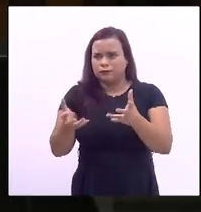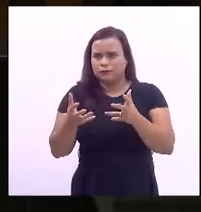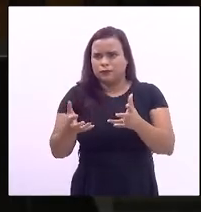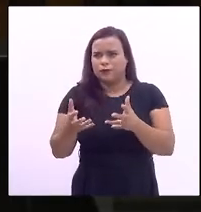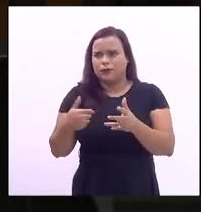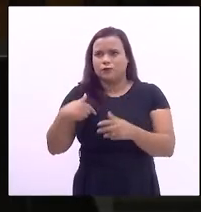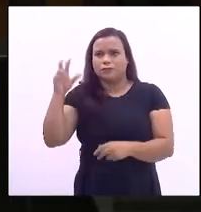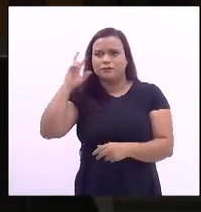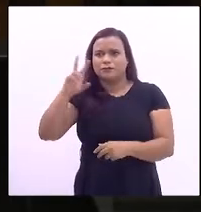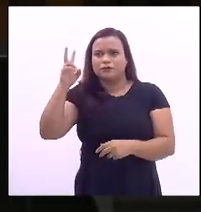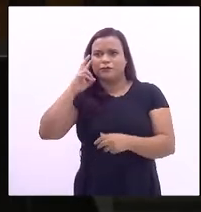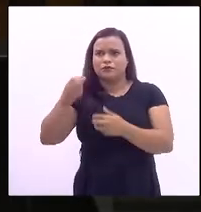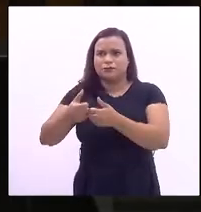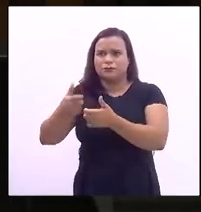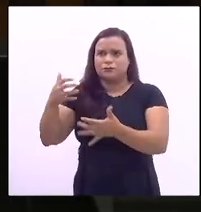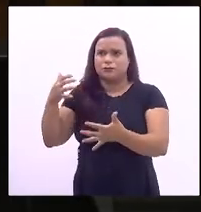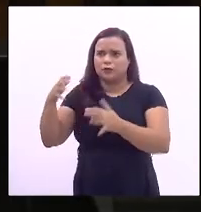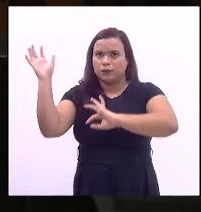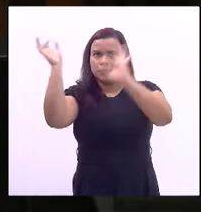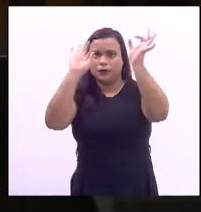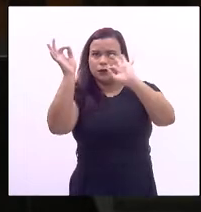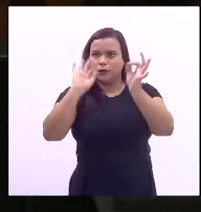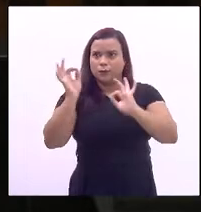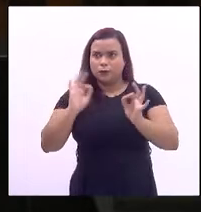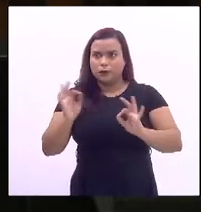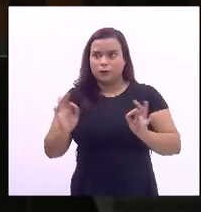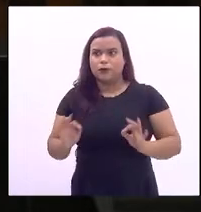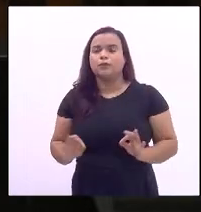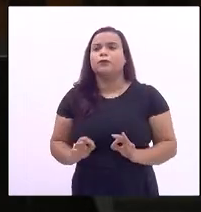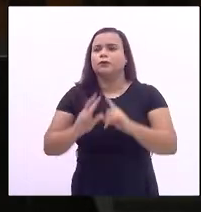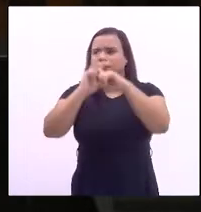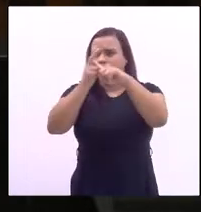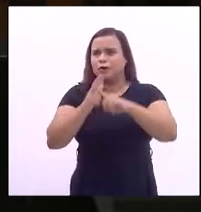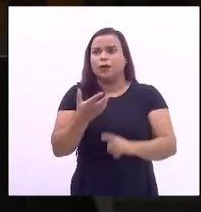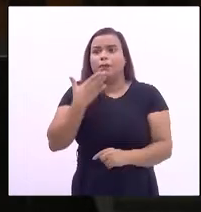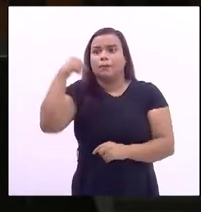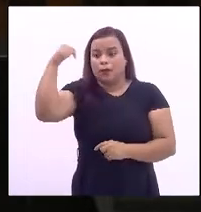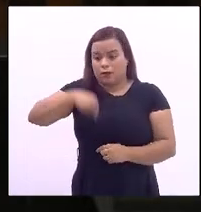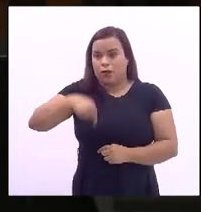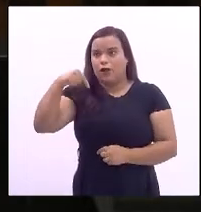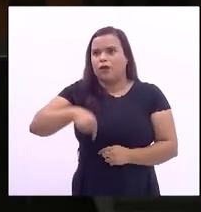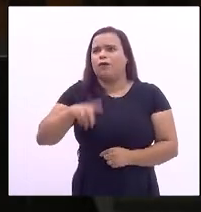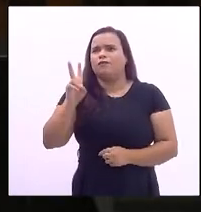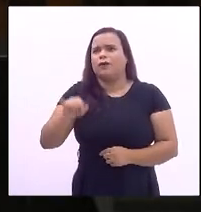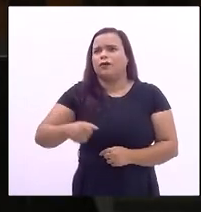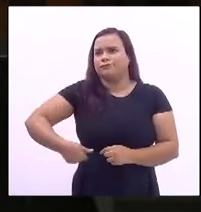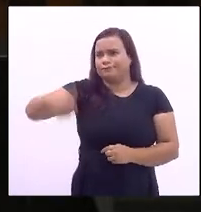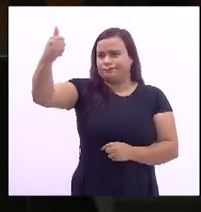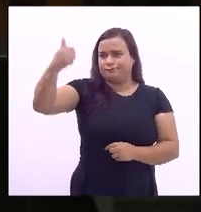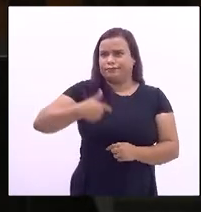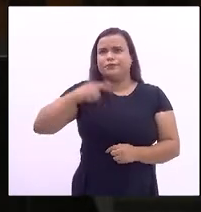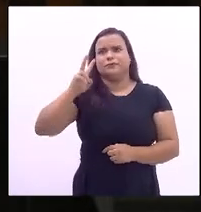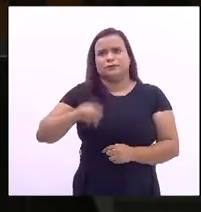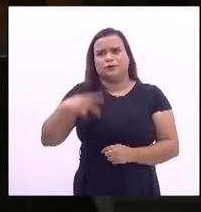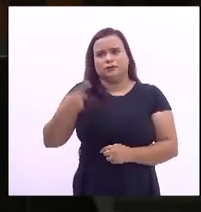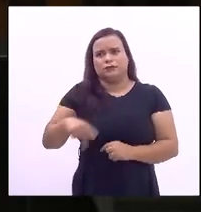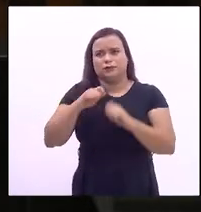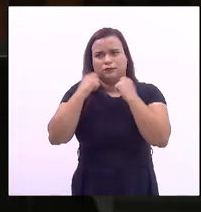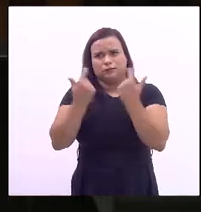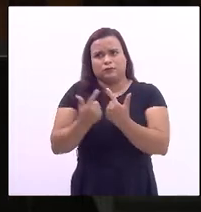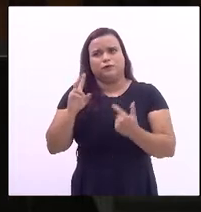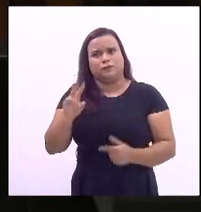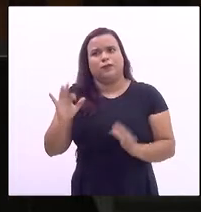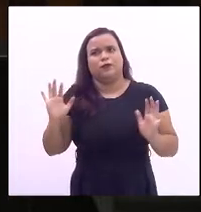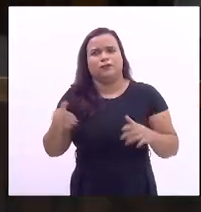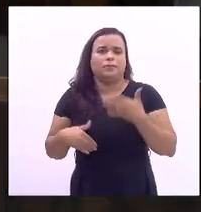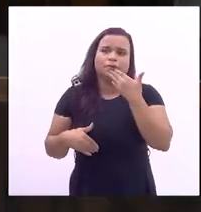retrofit que vai ficar melhor do que a legião vai ficar melhor do que esse prédio aqui não é possível aí pera aí melhor